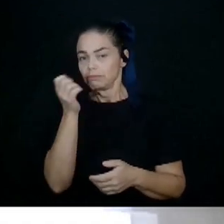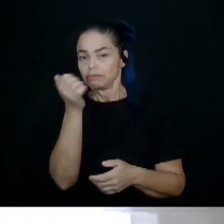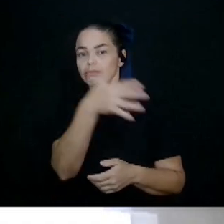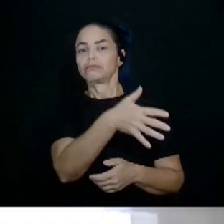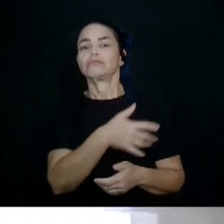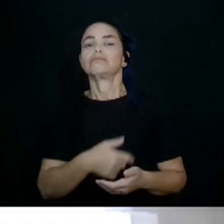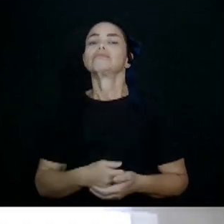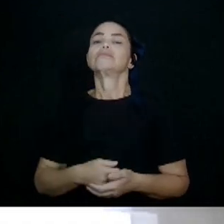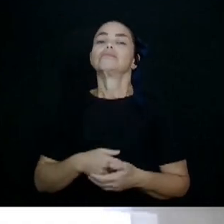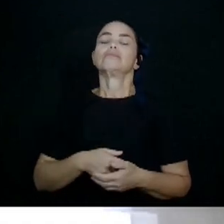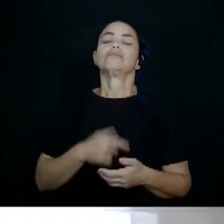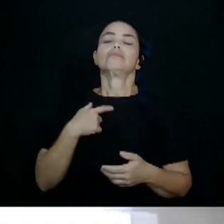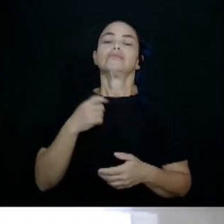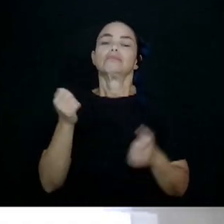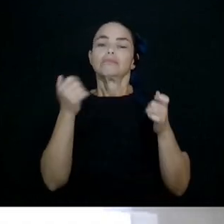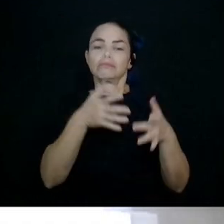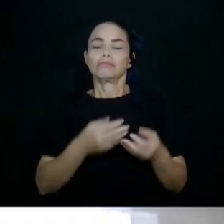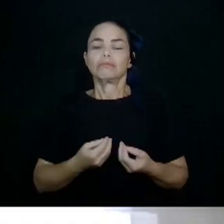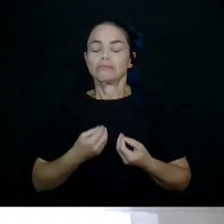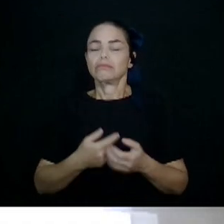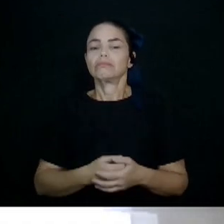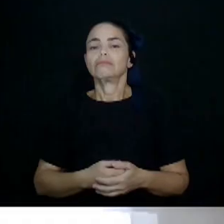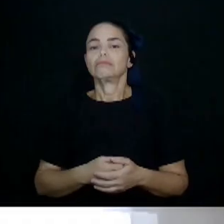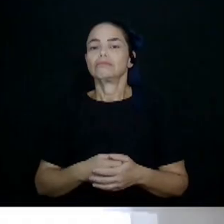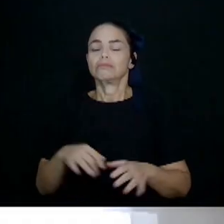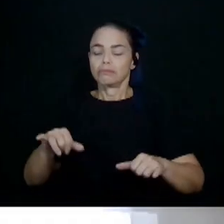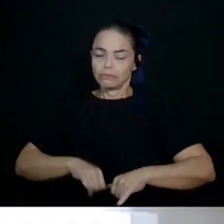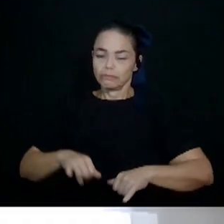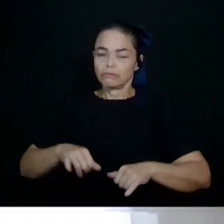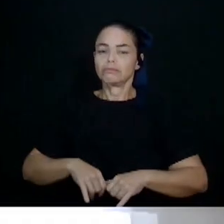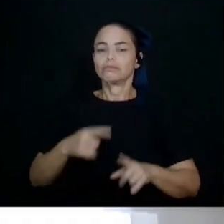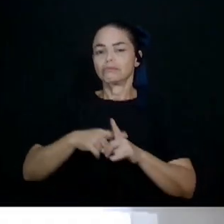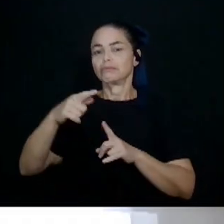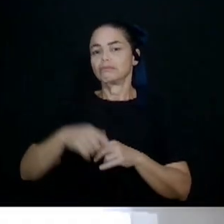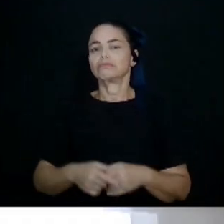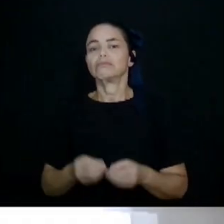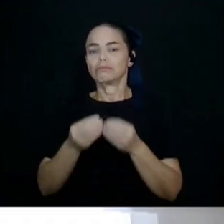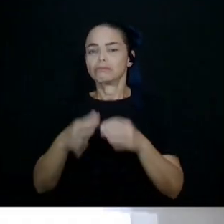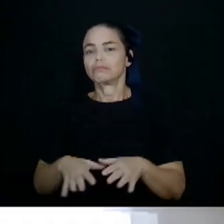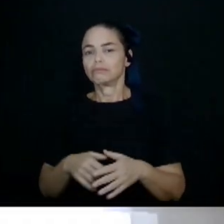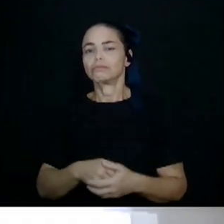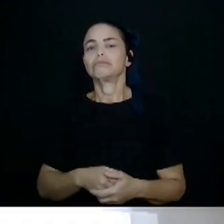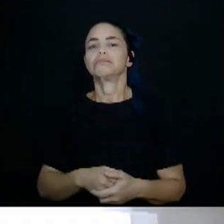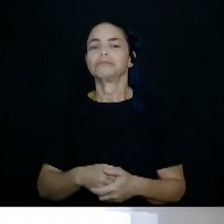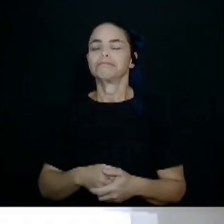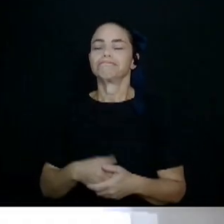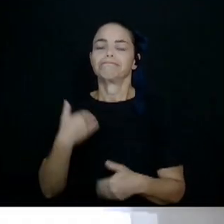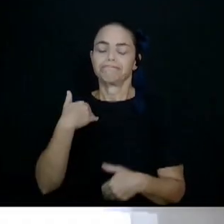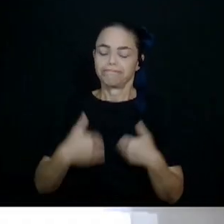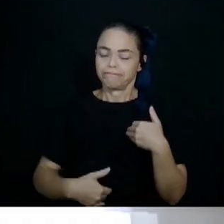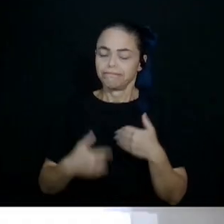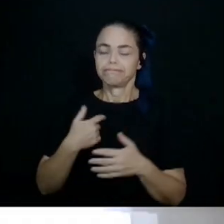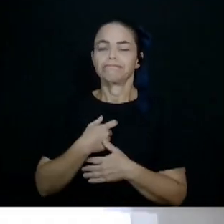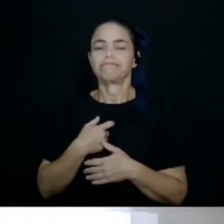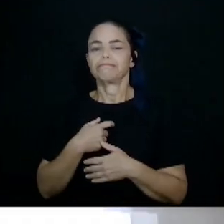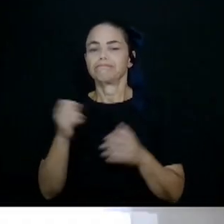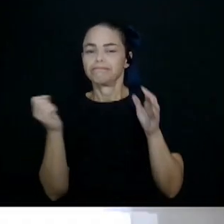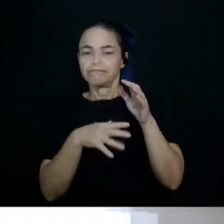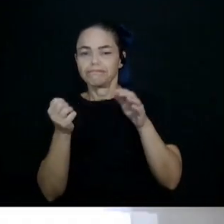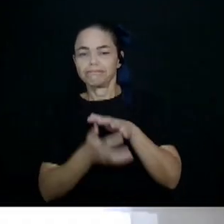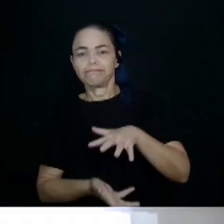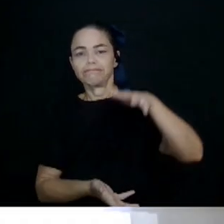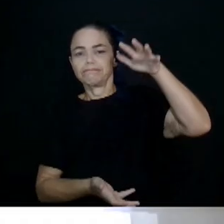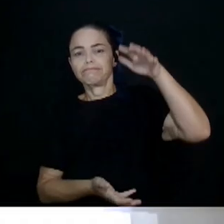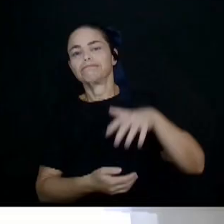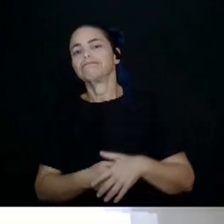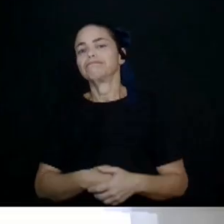se desfazer que vem com nível de sofrimento e um prejuízo funcional. Então, acumular nesta dimensão, a